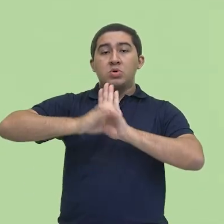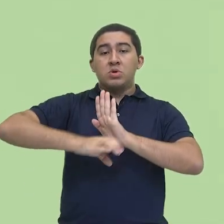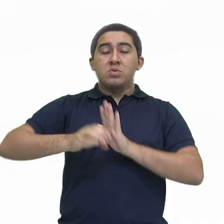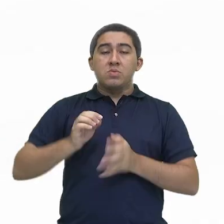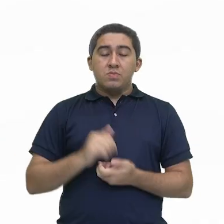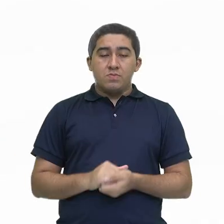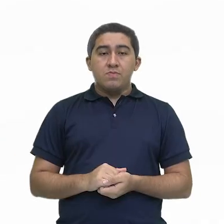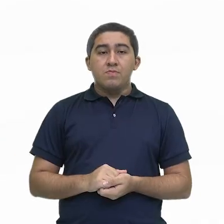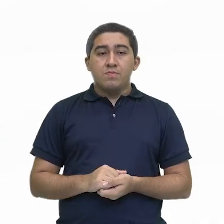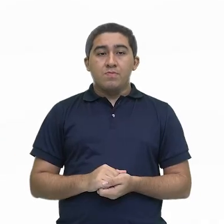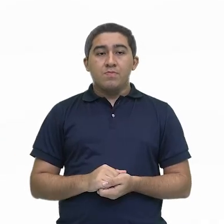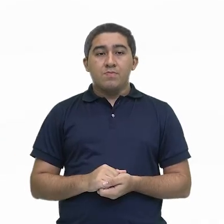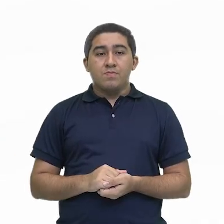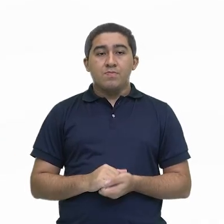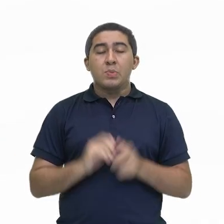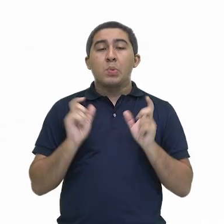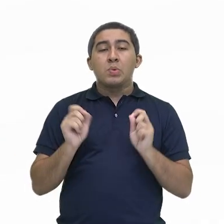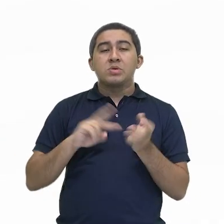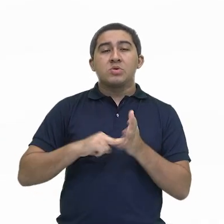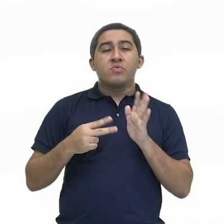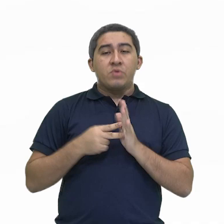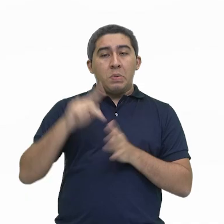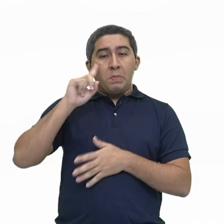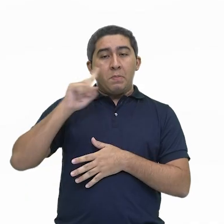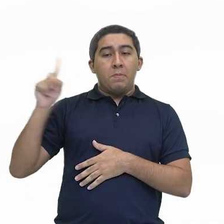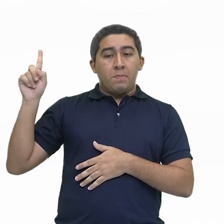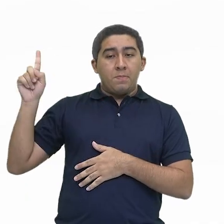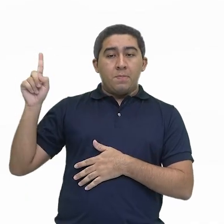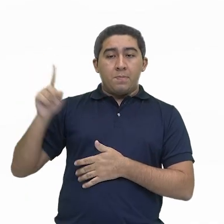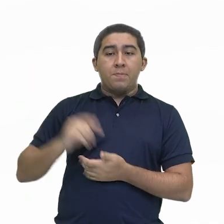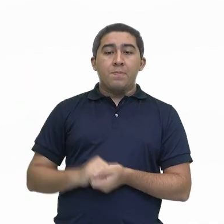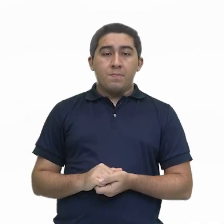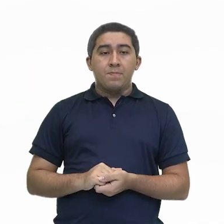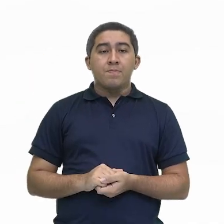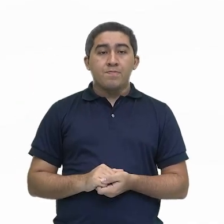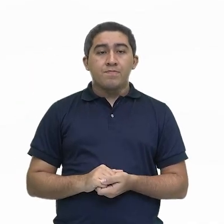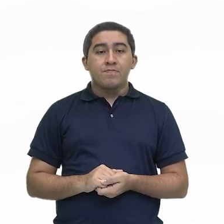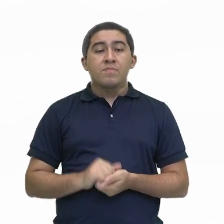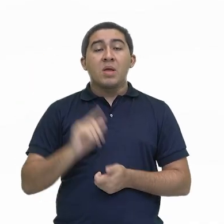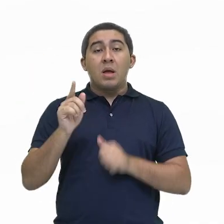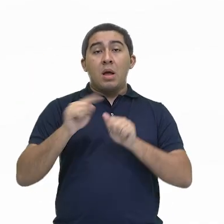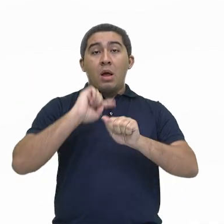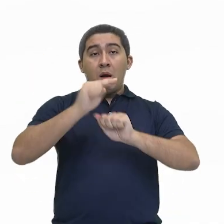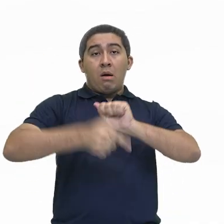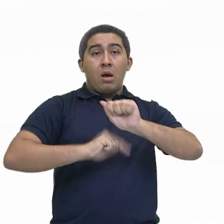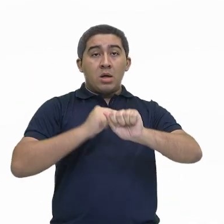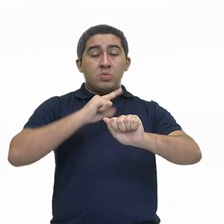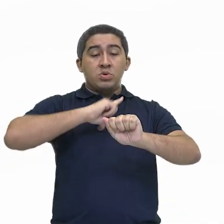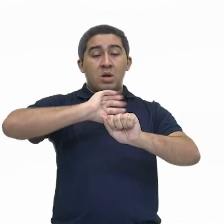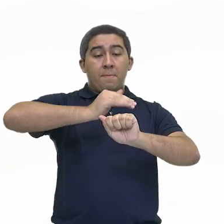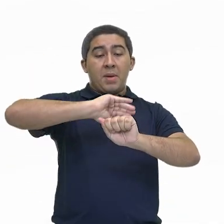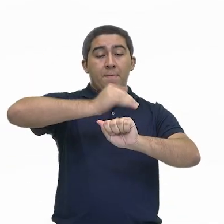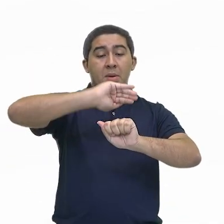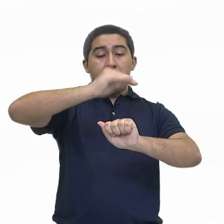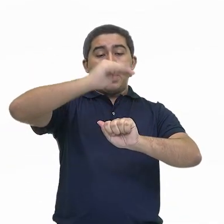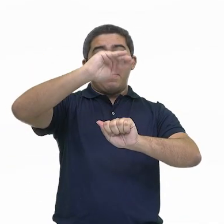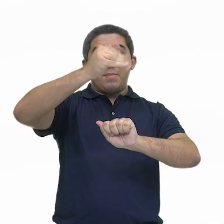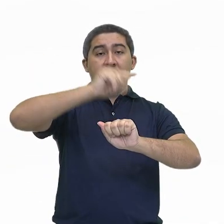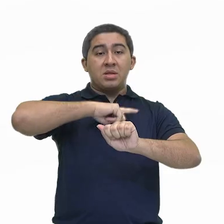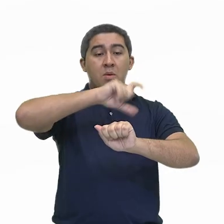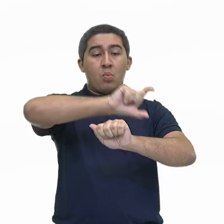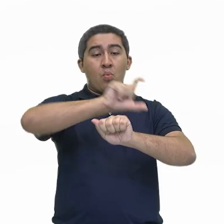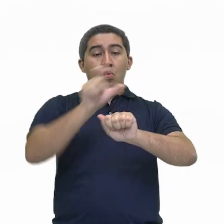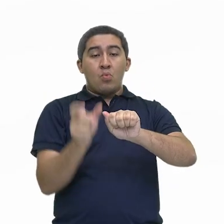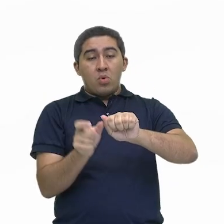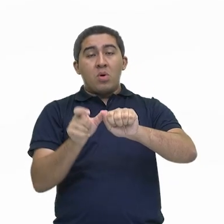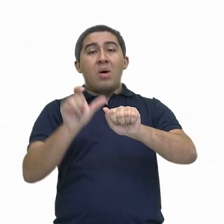camadas eletrônicas. O que são as camadas eletrônicas? São as regiões do átomo onde os elétrons podem se